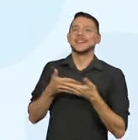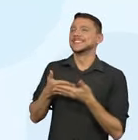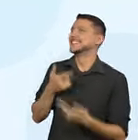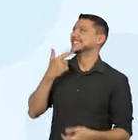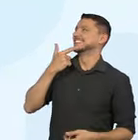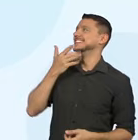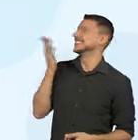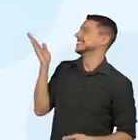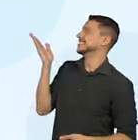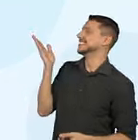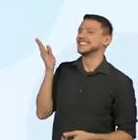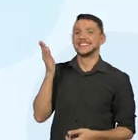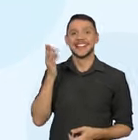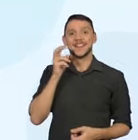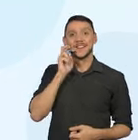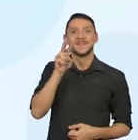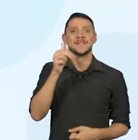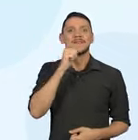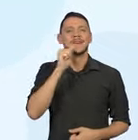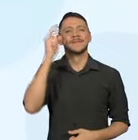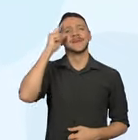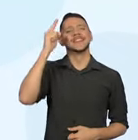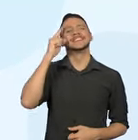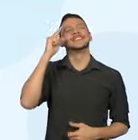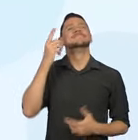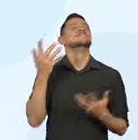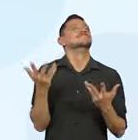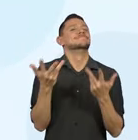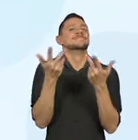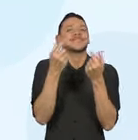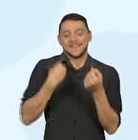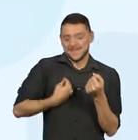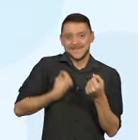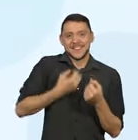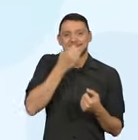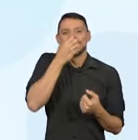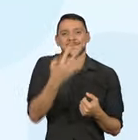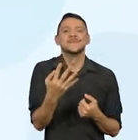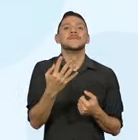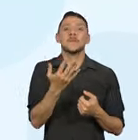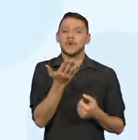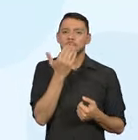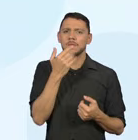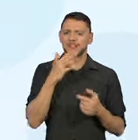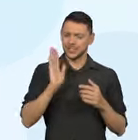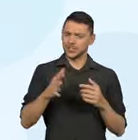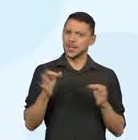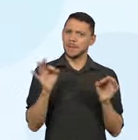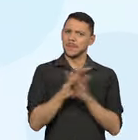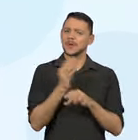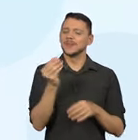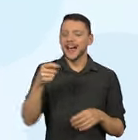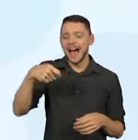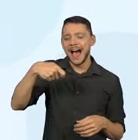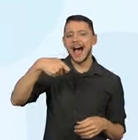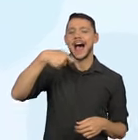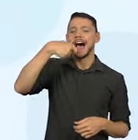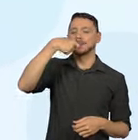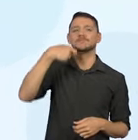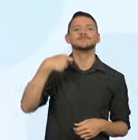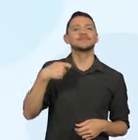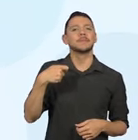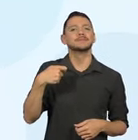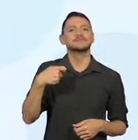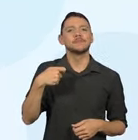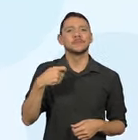olhando para a mamãe e pensando, nossa, que maravilha, como a vida é boa. A comida chega prontinha na minha boquinha. Não é verdade? É assim